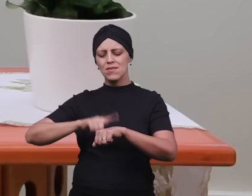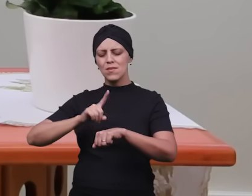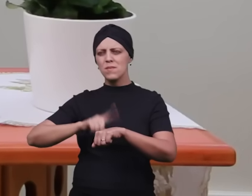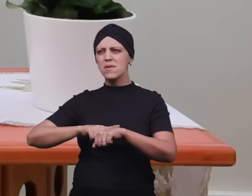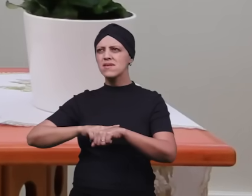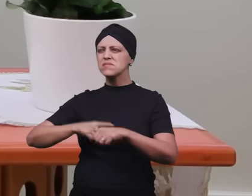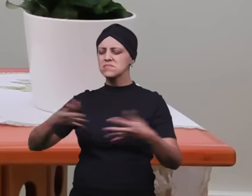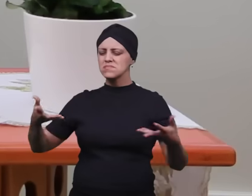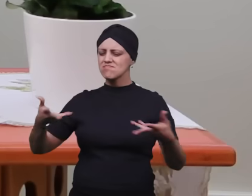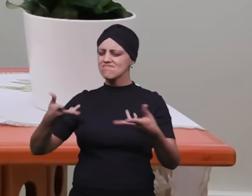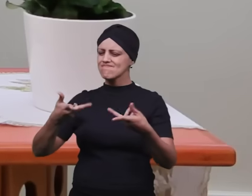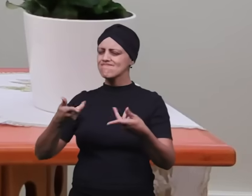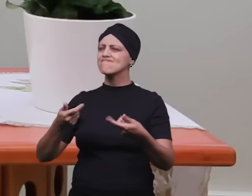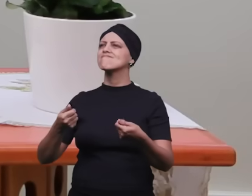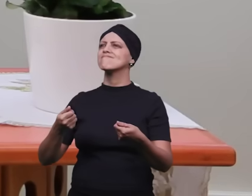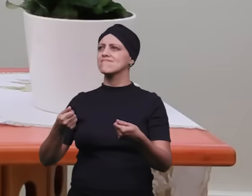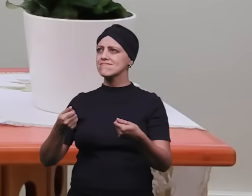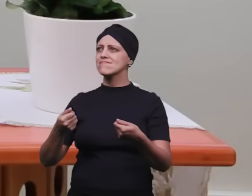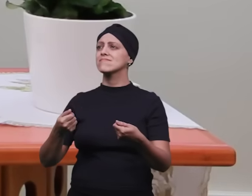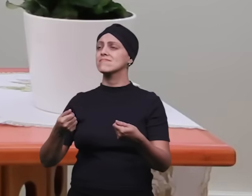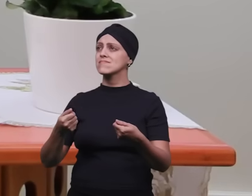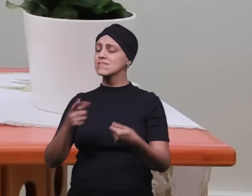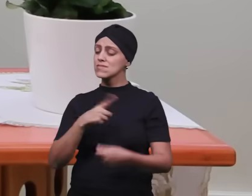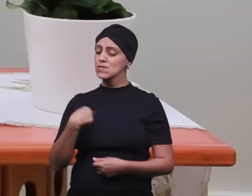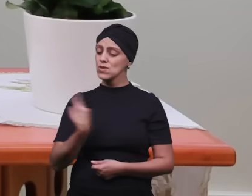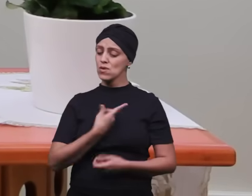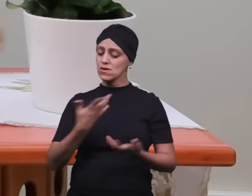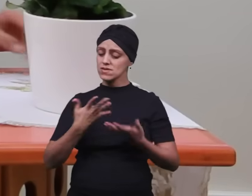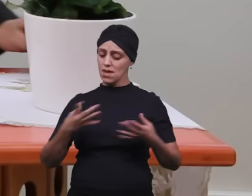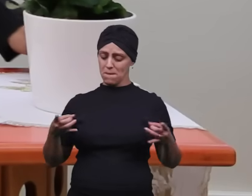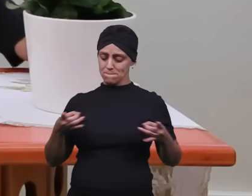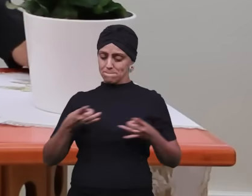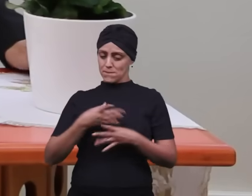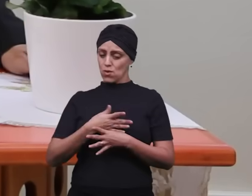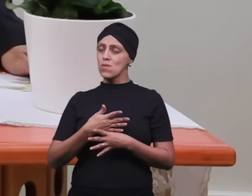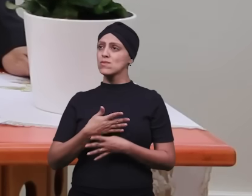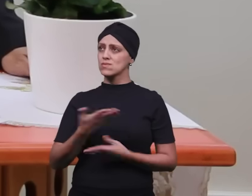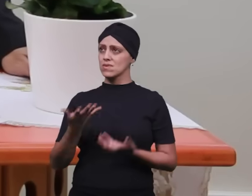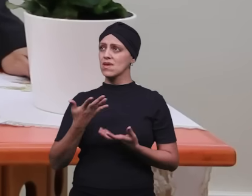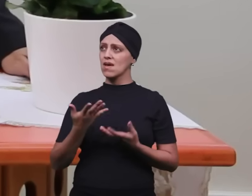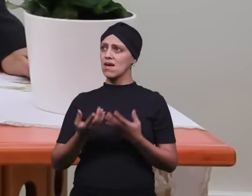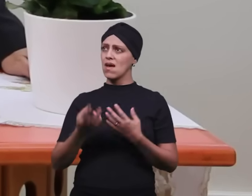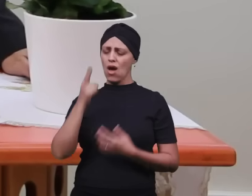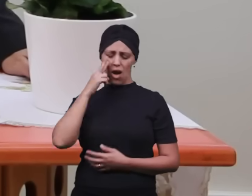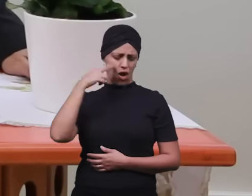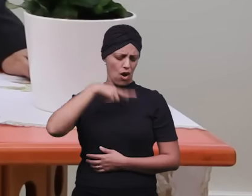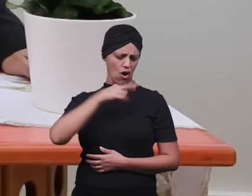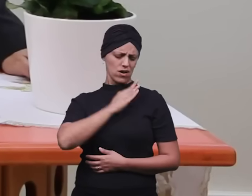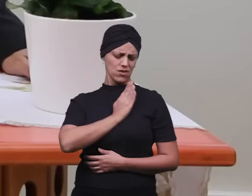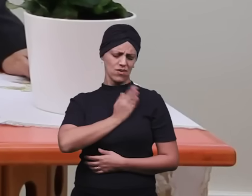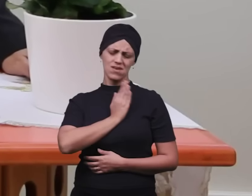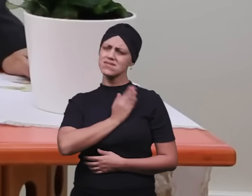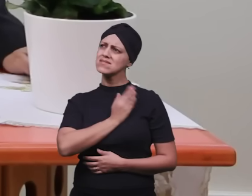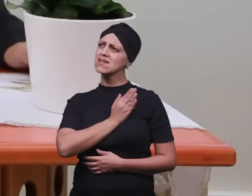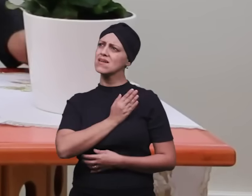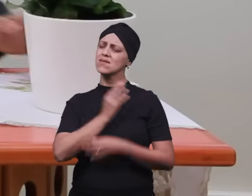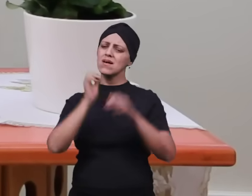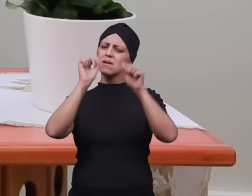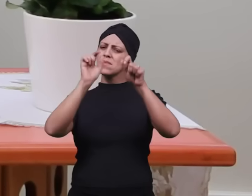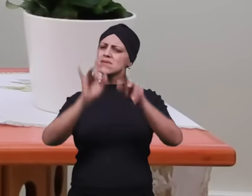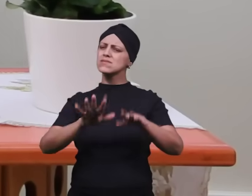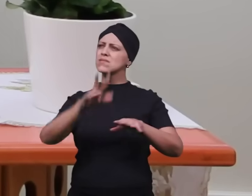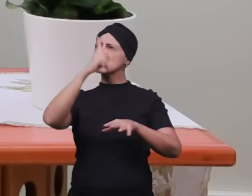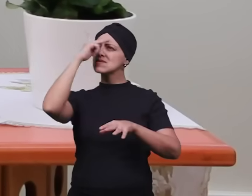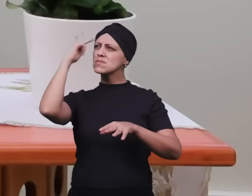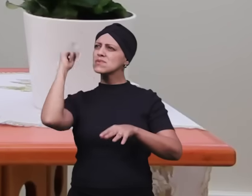grande momento da Tua Palavra. Nós queremos estar preparados, Senhor. Sonda os nossos corações e abençoa